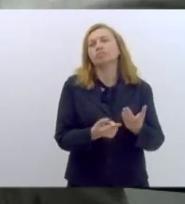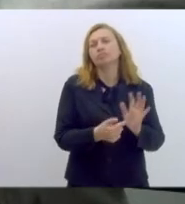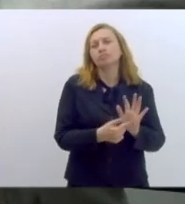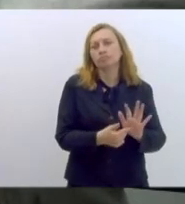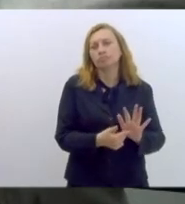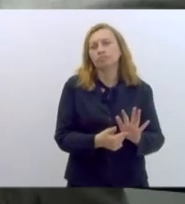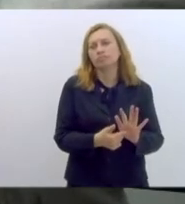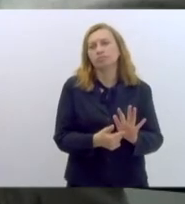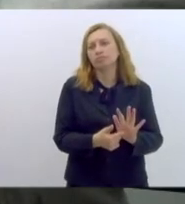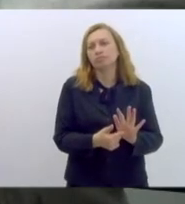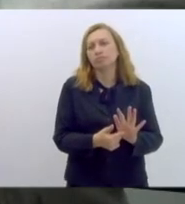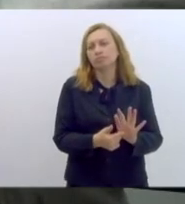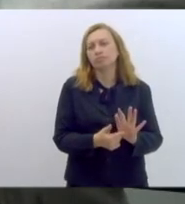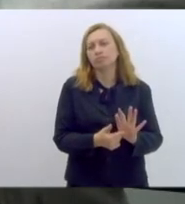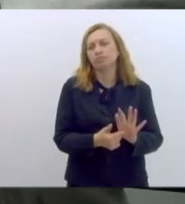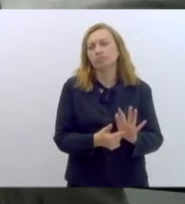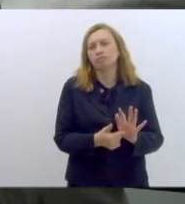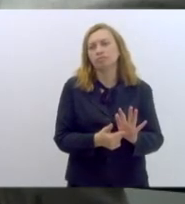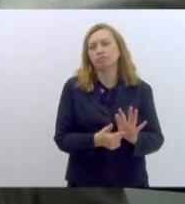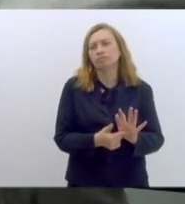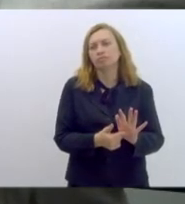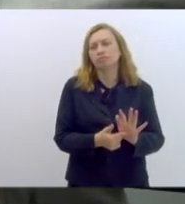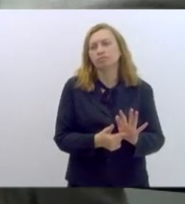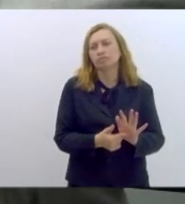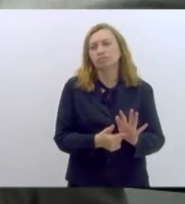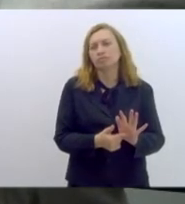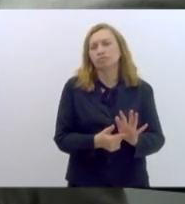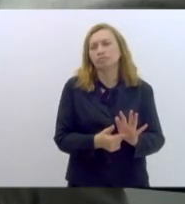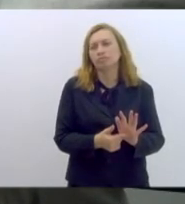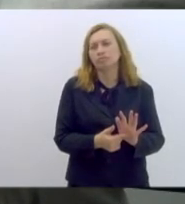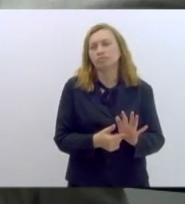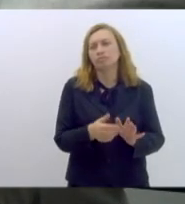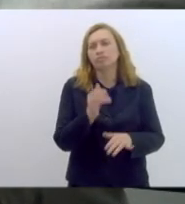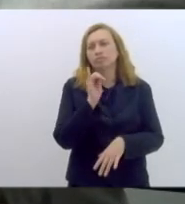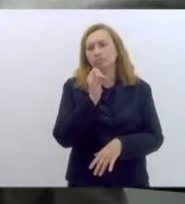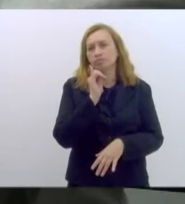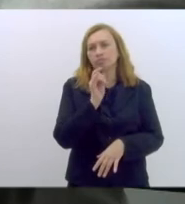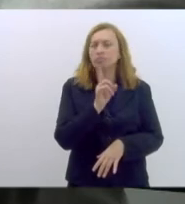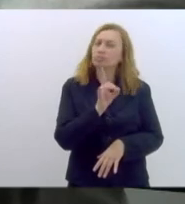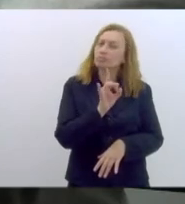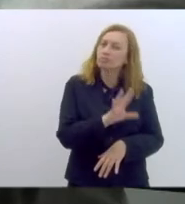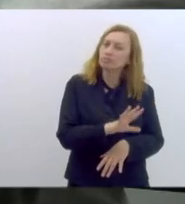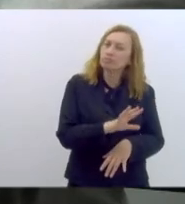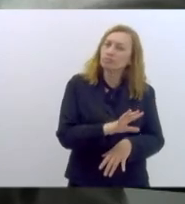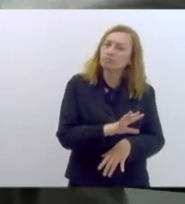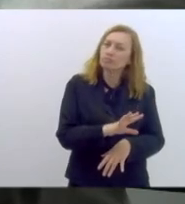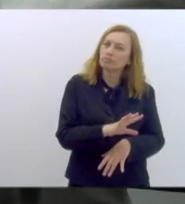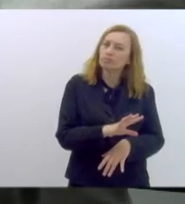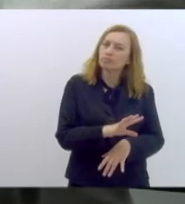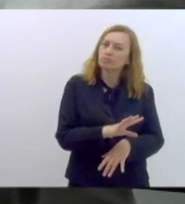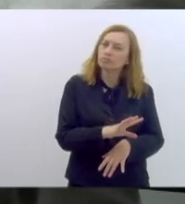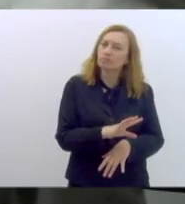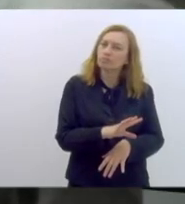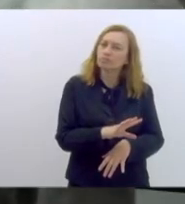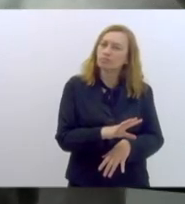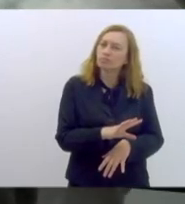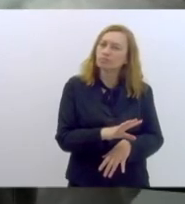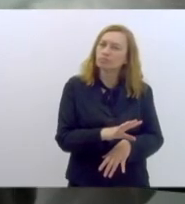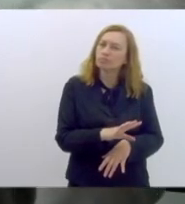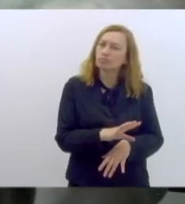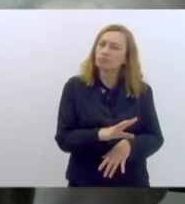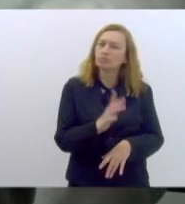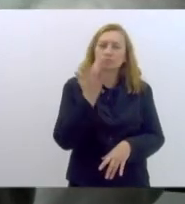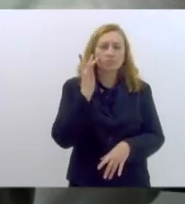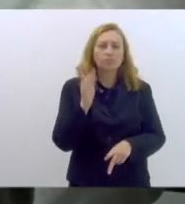aí para os destinatários do relatório, não só... Eu acho que o povo,